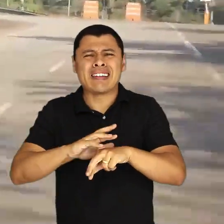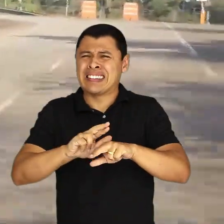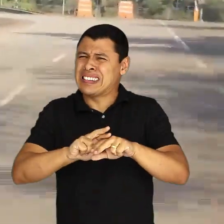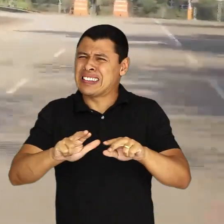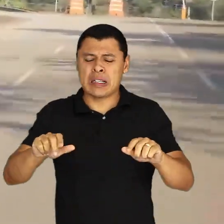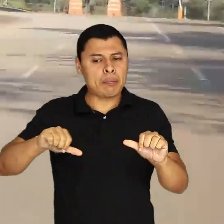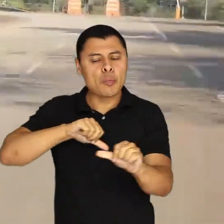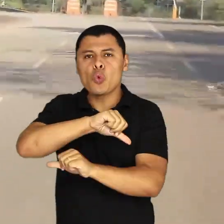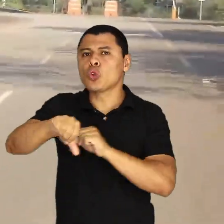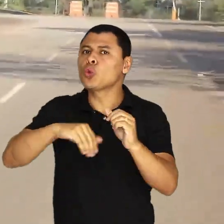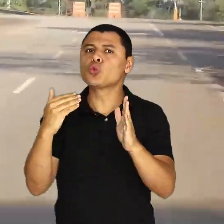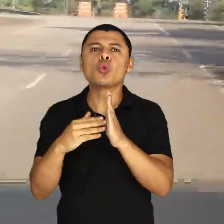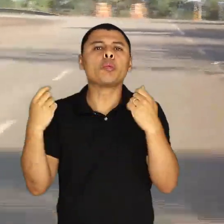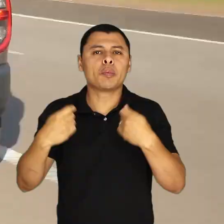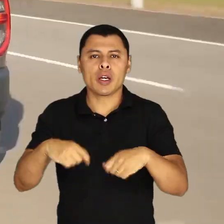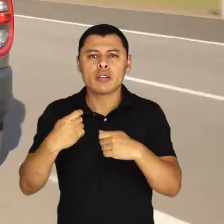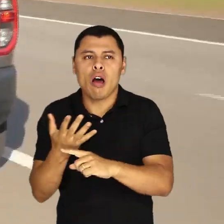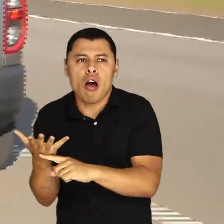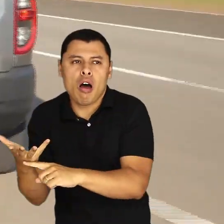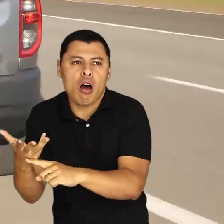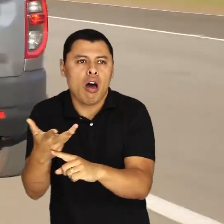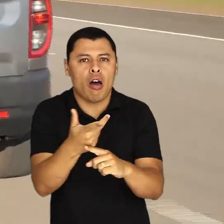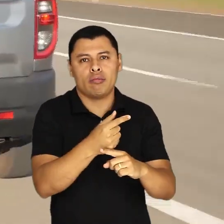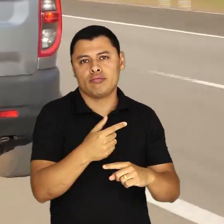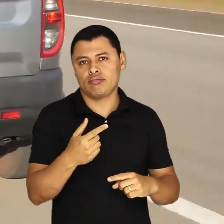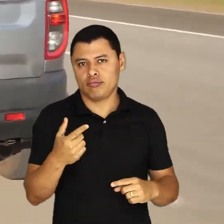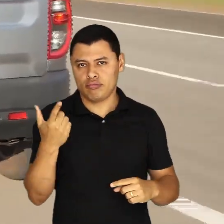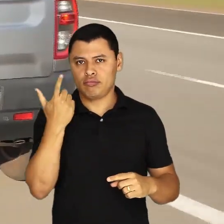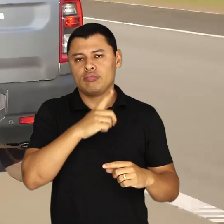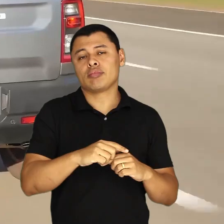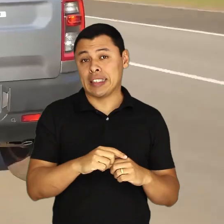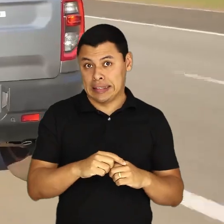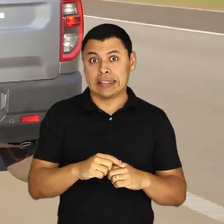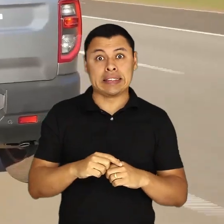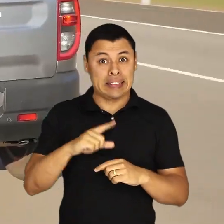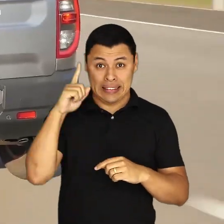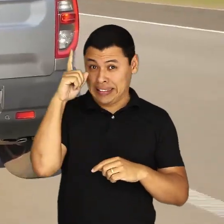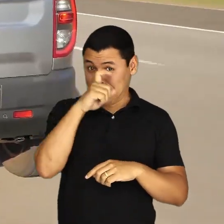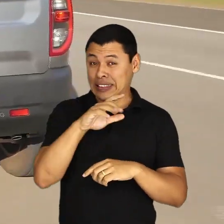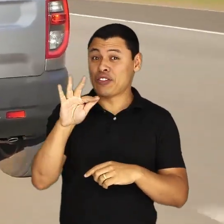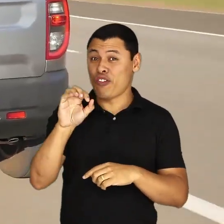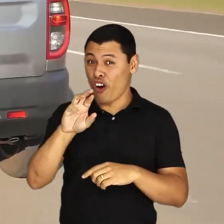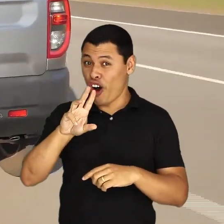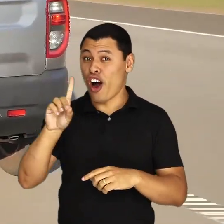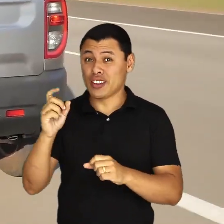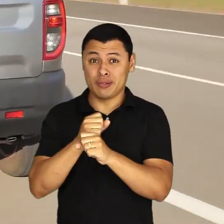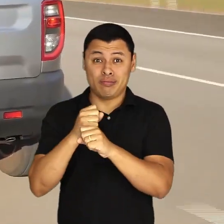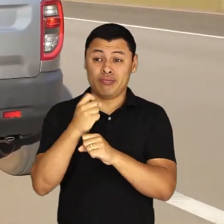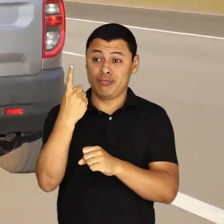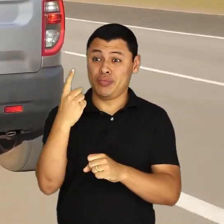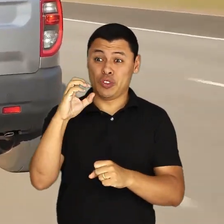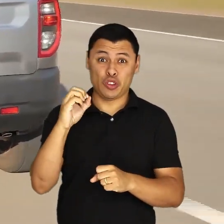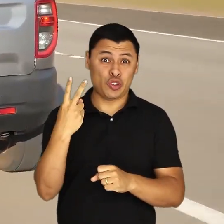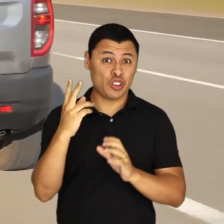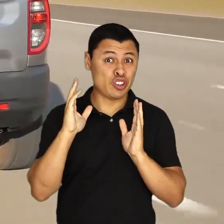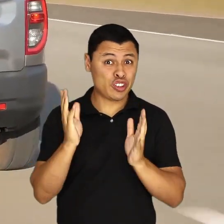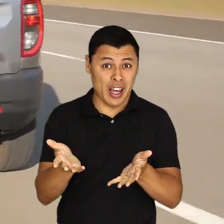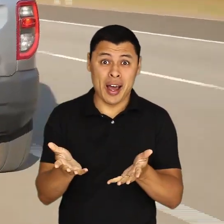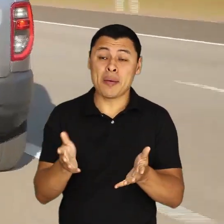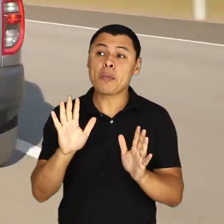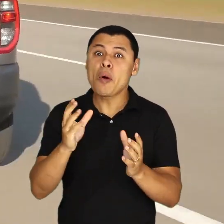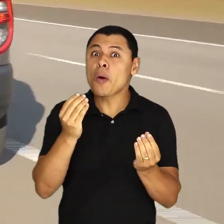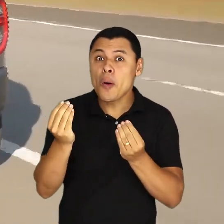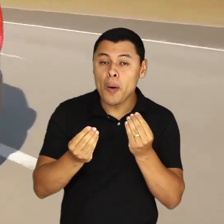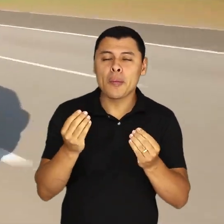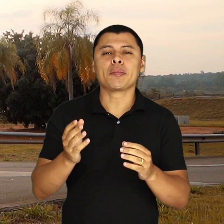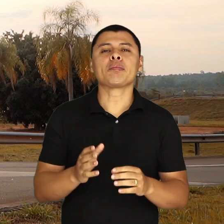todo o treinamento, tudo tem que mudar. Por isso que eu falei que esse é um dos maiores desafios, se não o maior, que a Ford vai enfrentar em seus 102 anos de história aqui no